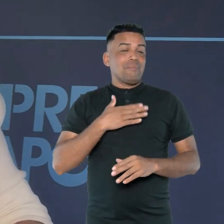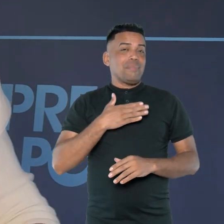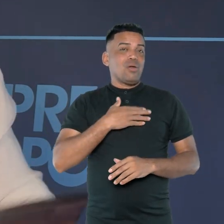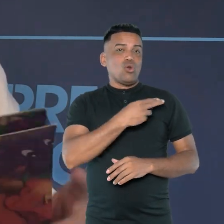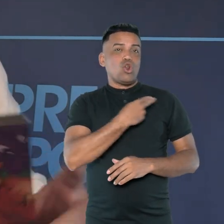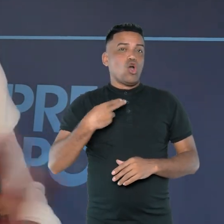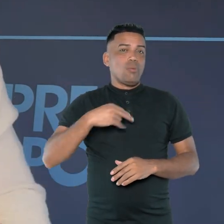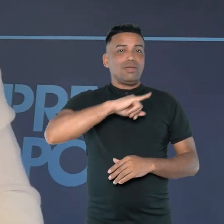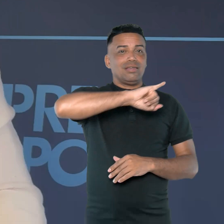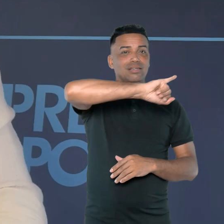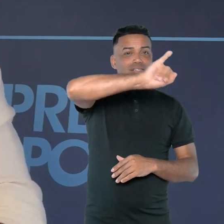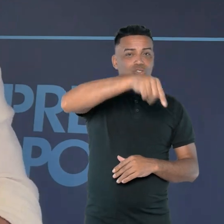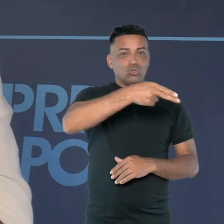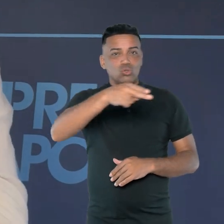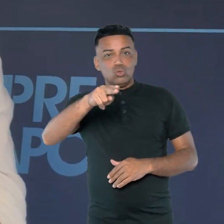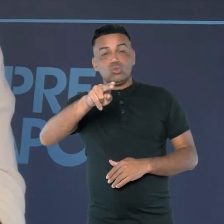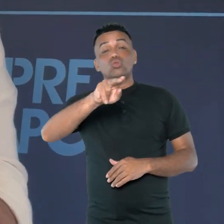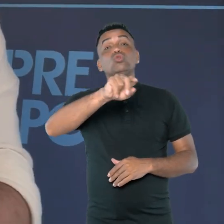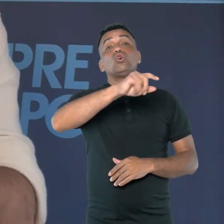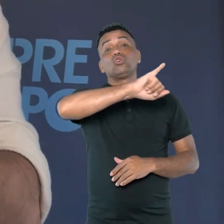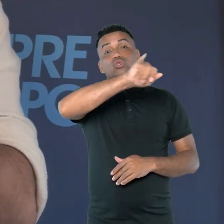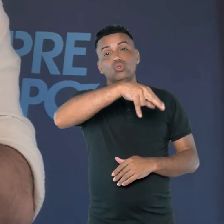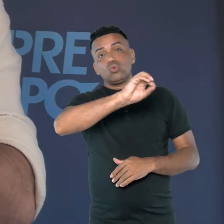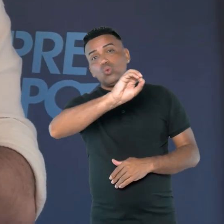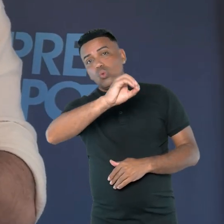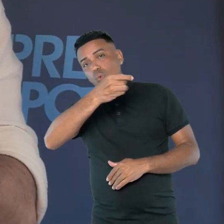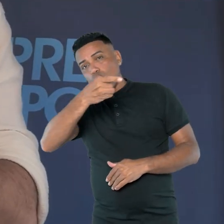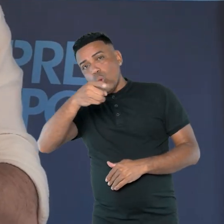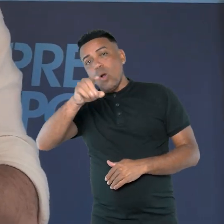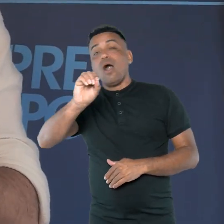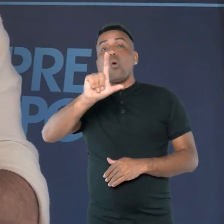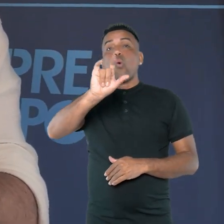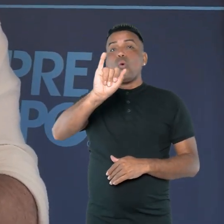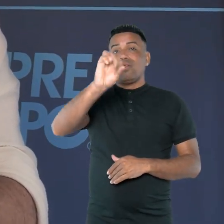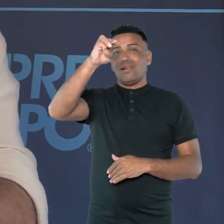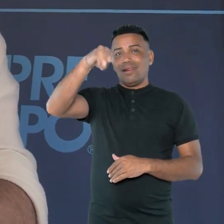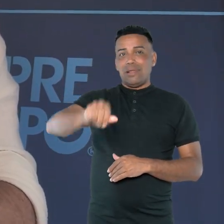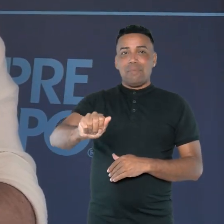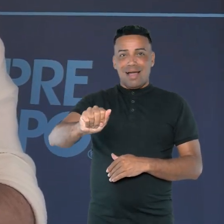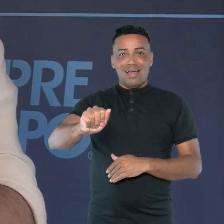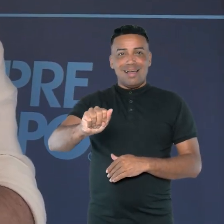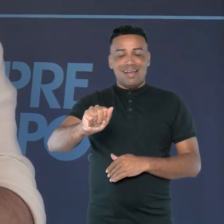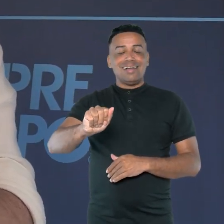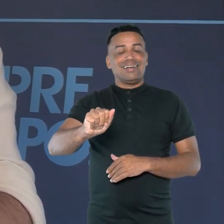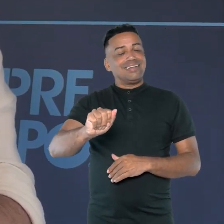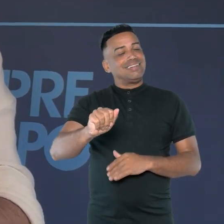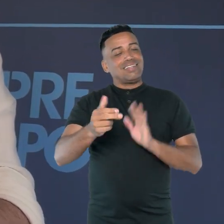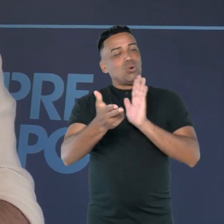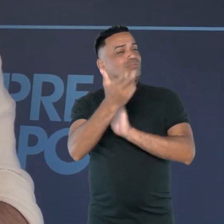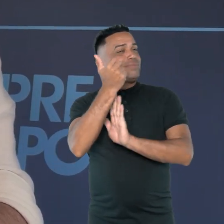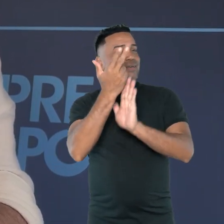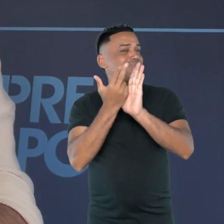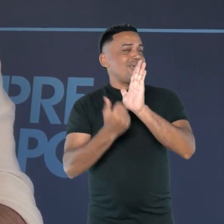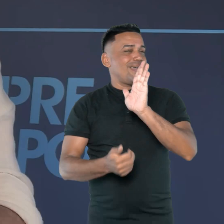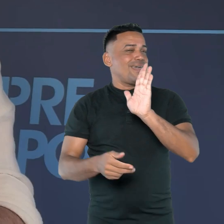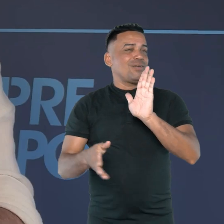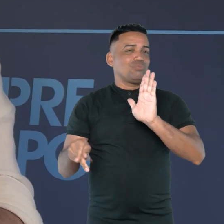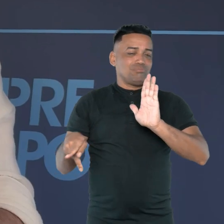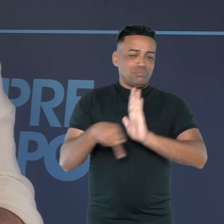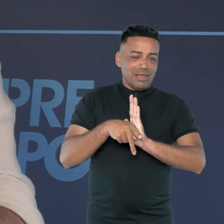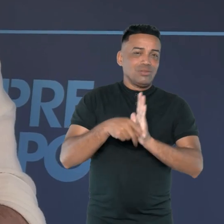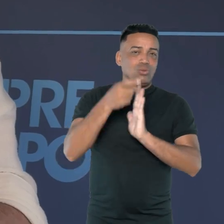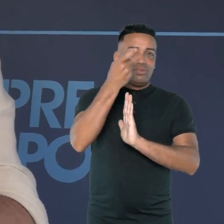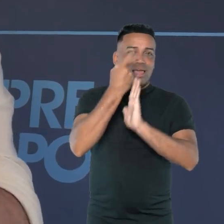acho isso maravilhoso. Está aqui, tão bem ilustrado, o João Lima, né, no texto do Rafael